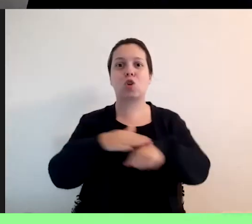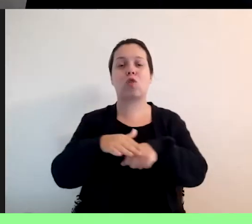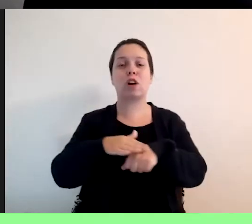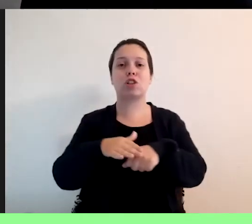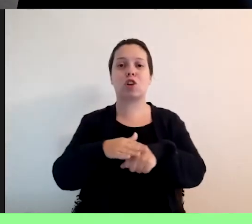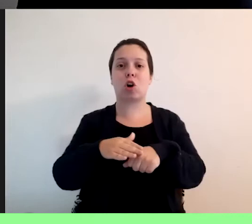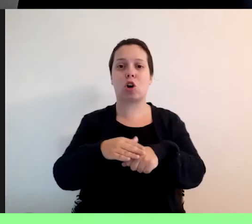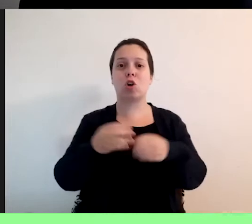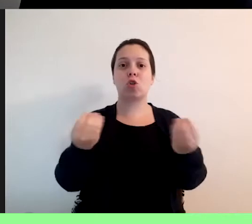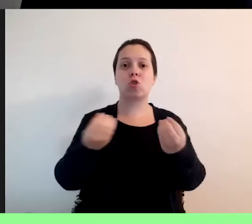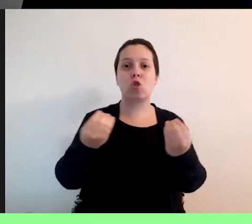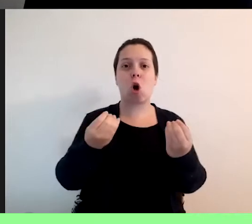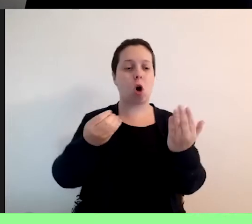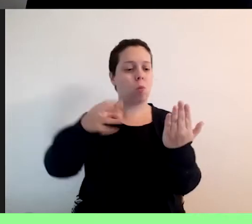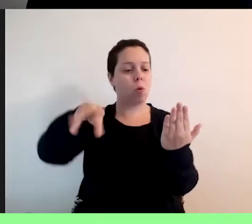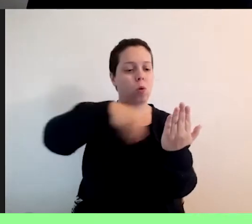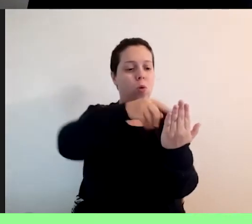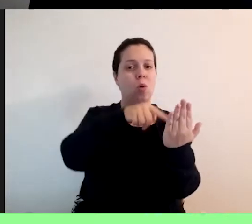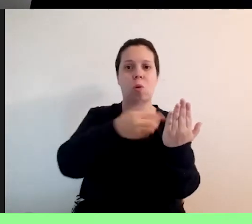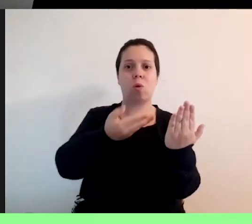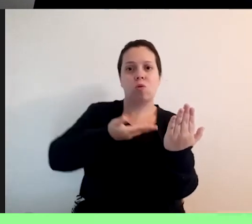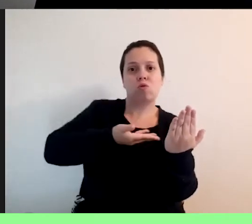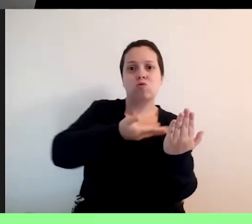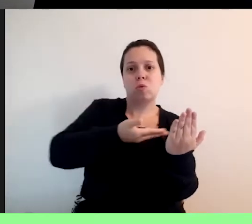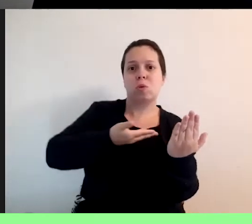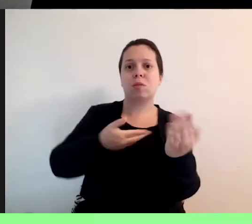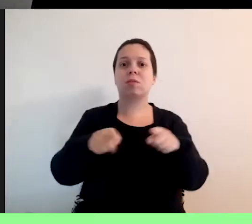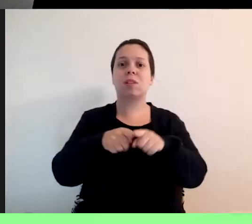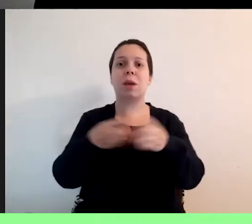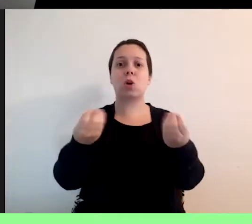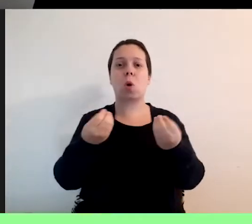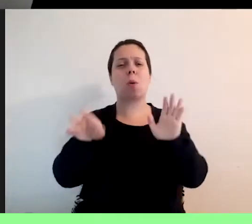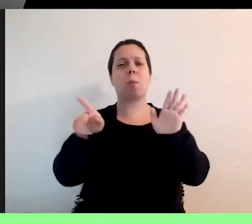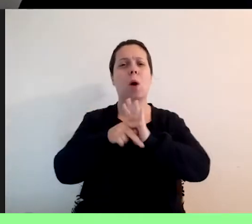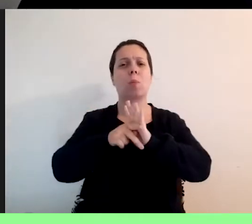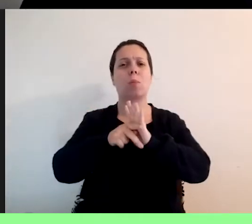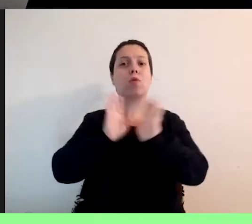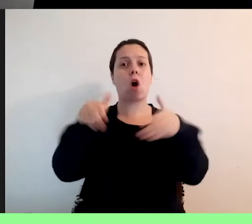de usuários e algumas relações também com a comunicação dos surdos. E hoje a